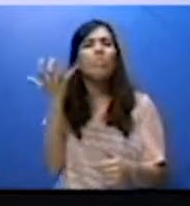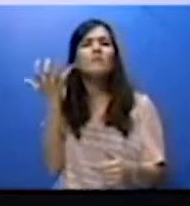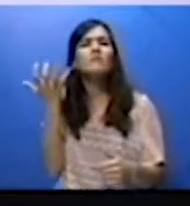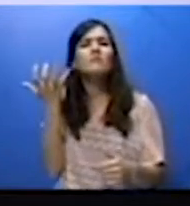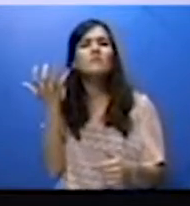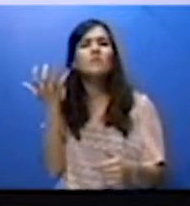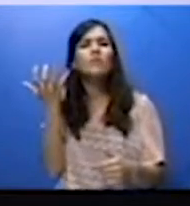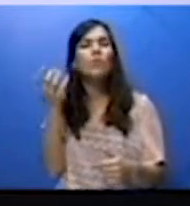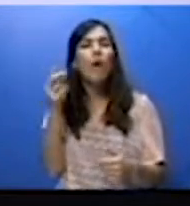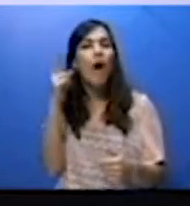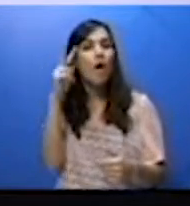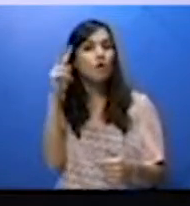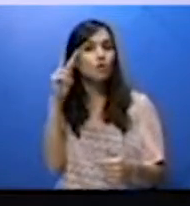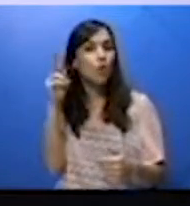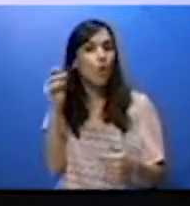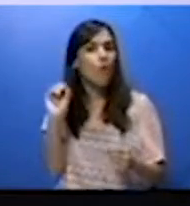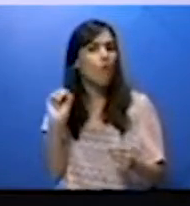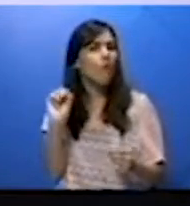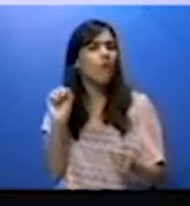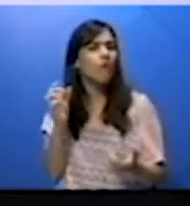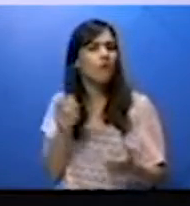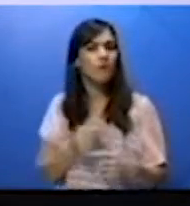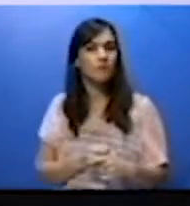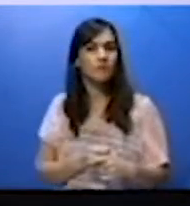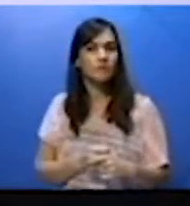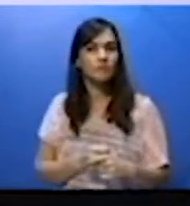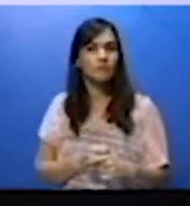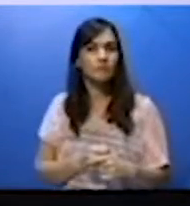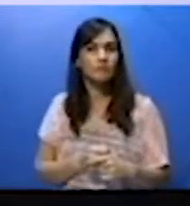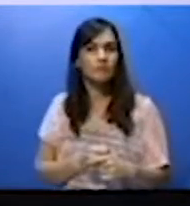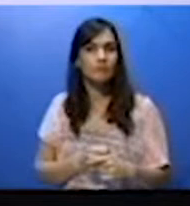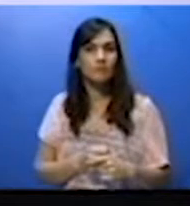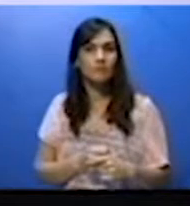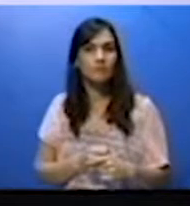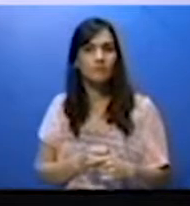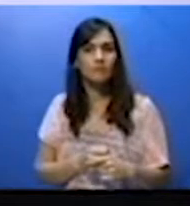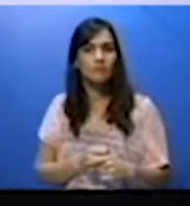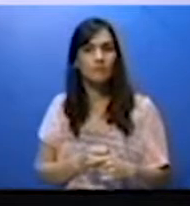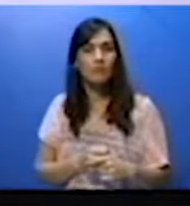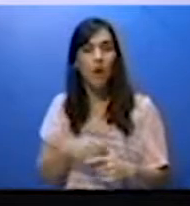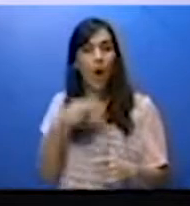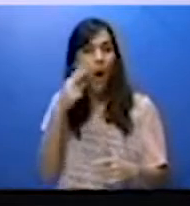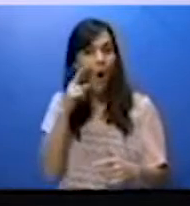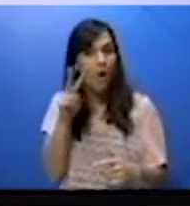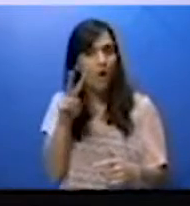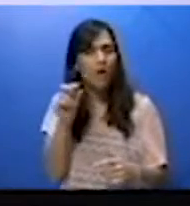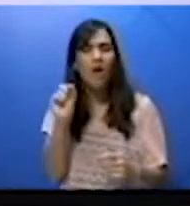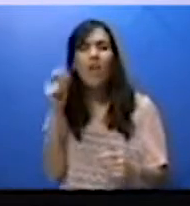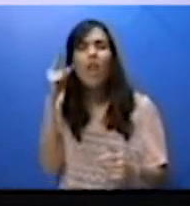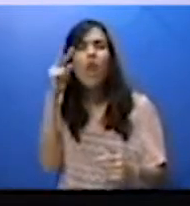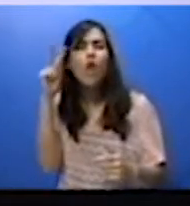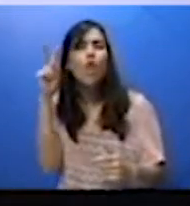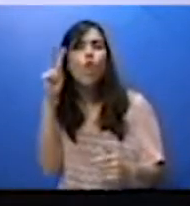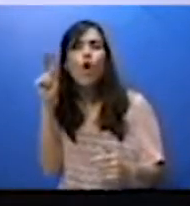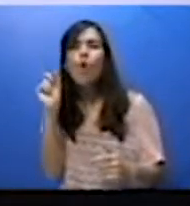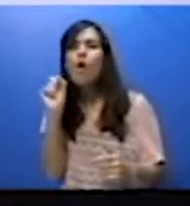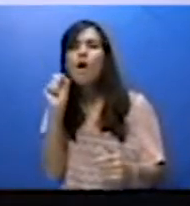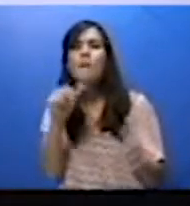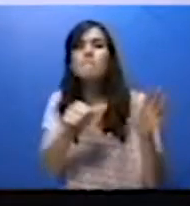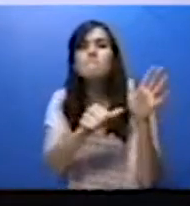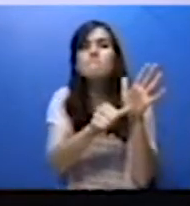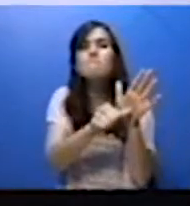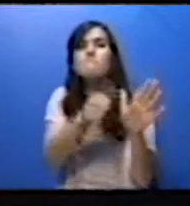primeiro na história então eu vou fazer essa relação olha o que será que